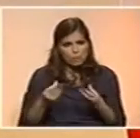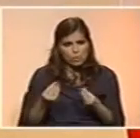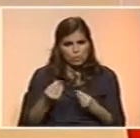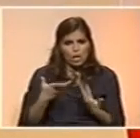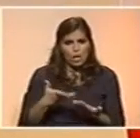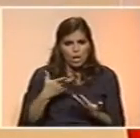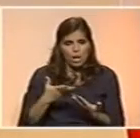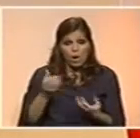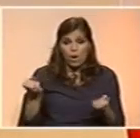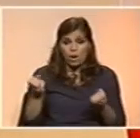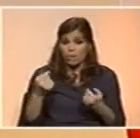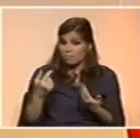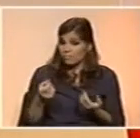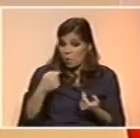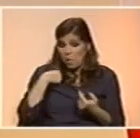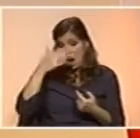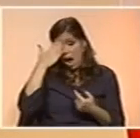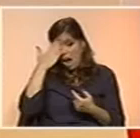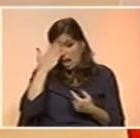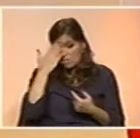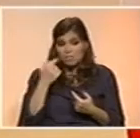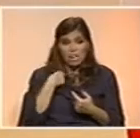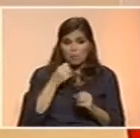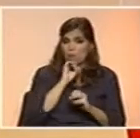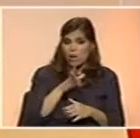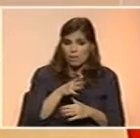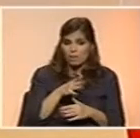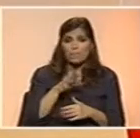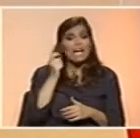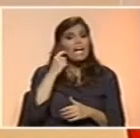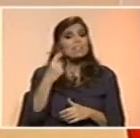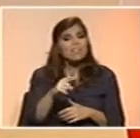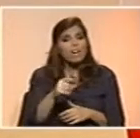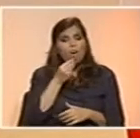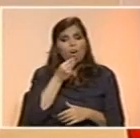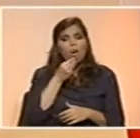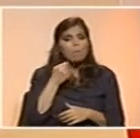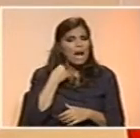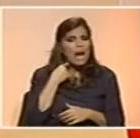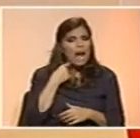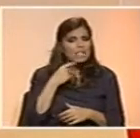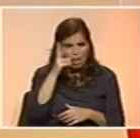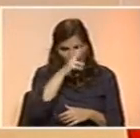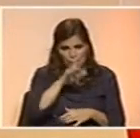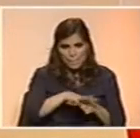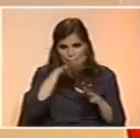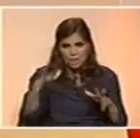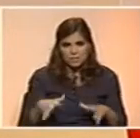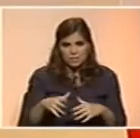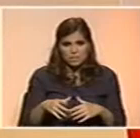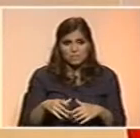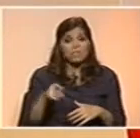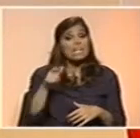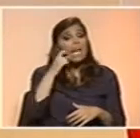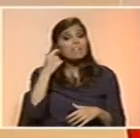dia não tem sequer carne para comer. Portanto, sim, eu não ponho a questão. Não tenha. E quem tem, não come carne mais? Isso é, quem tem, muitas vezes, tem excesso de